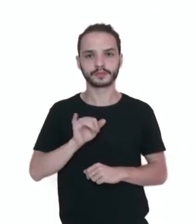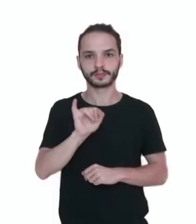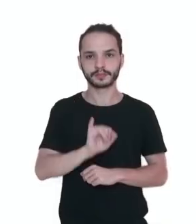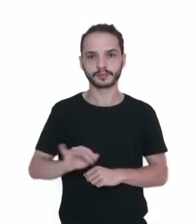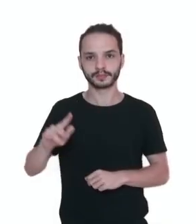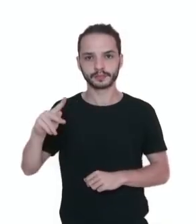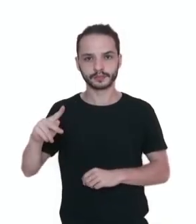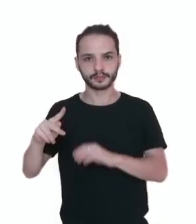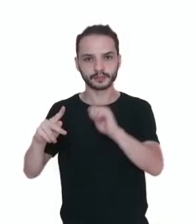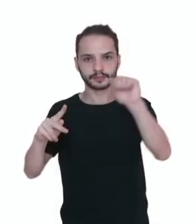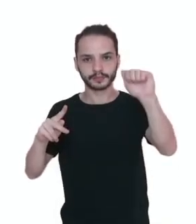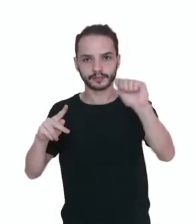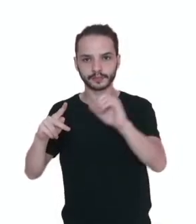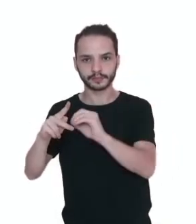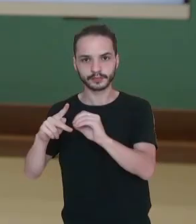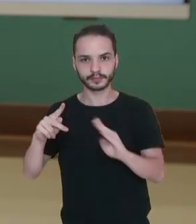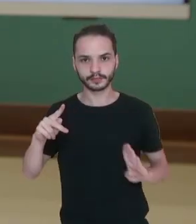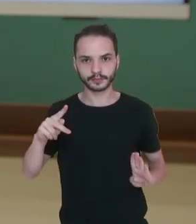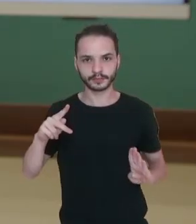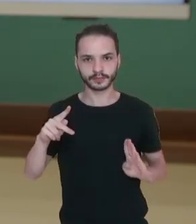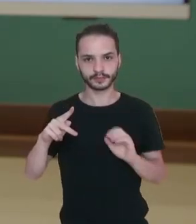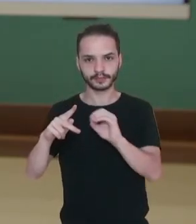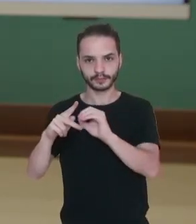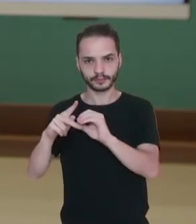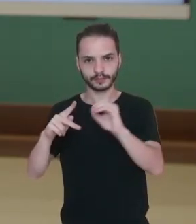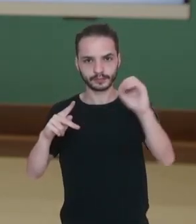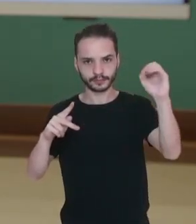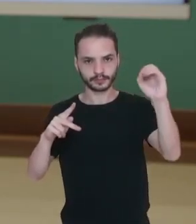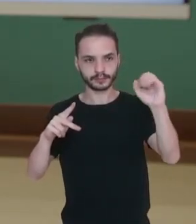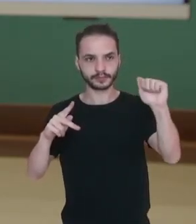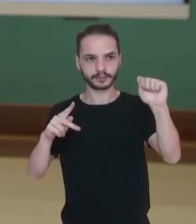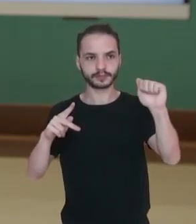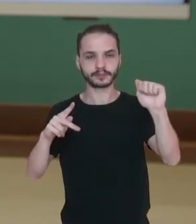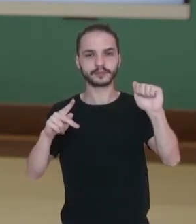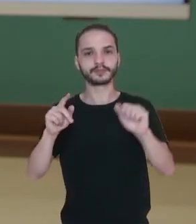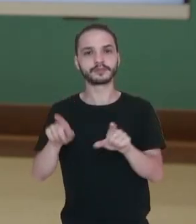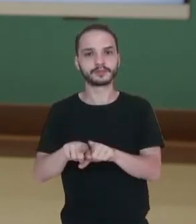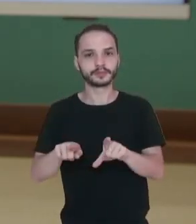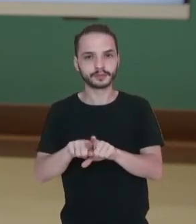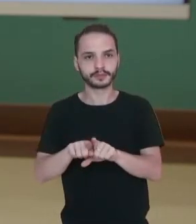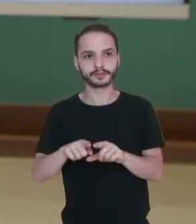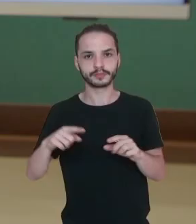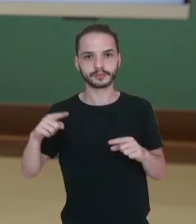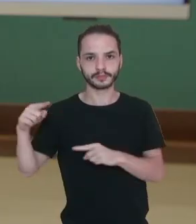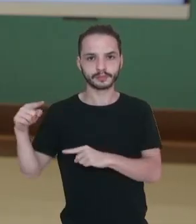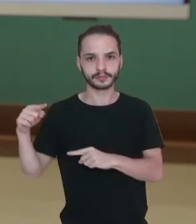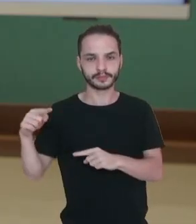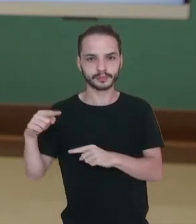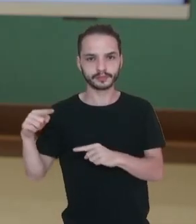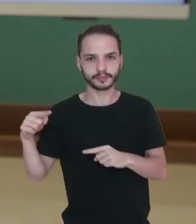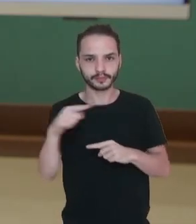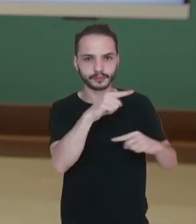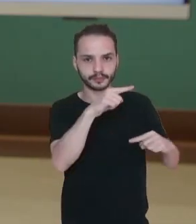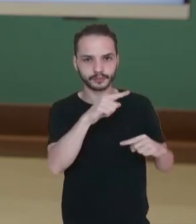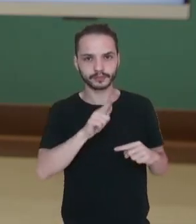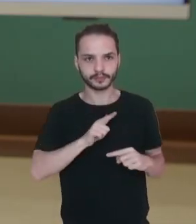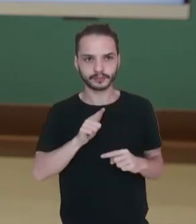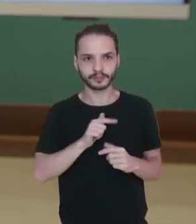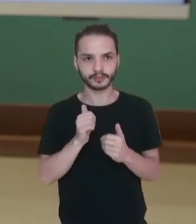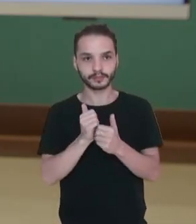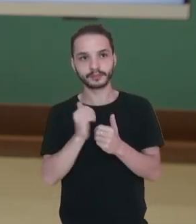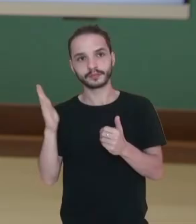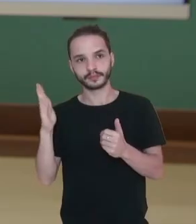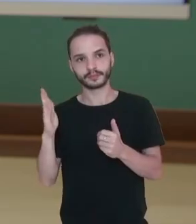PA e PB, né? Aqui os segmentos, elas também são tangentes e esse ponto ele está traçado externo